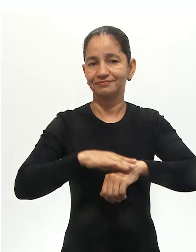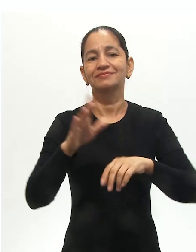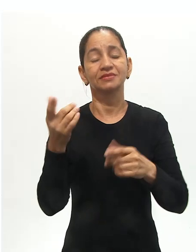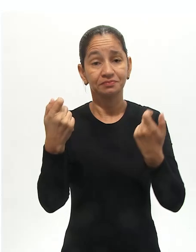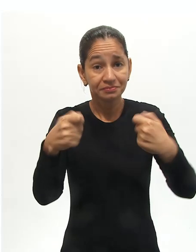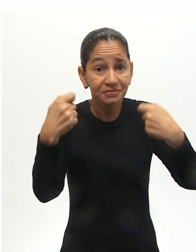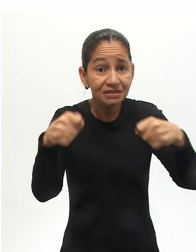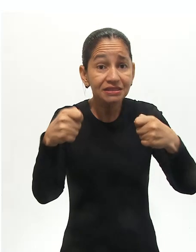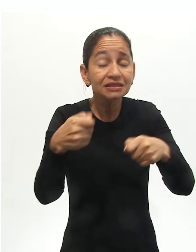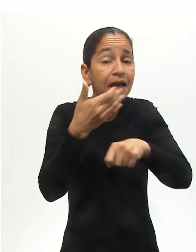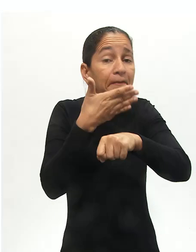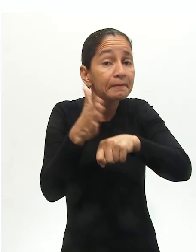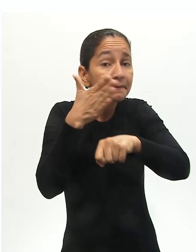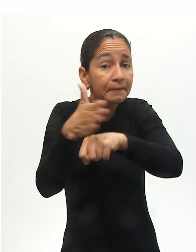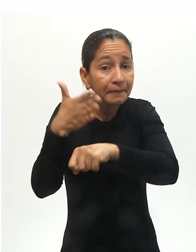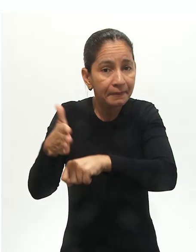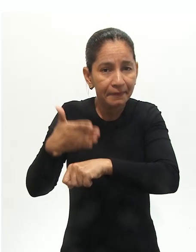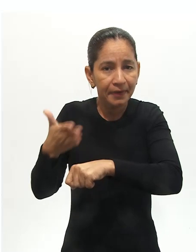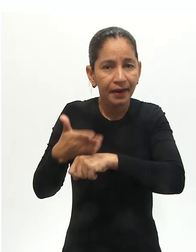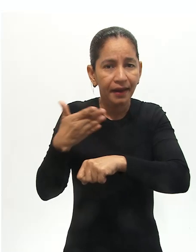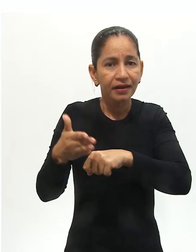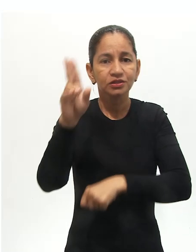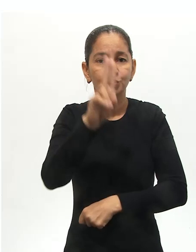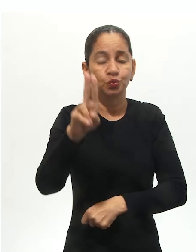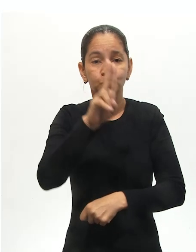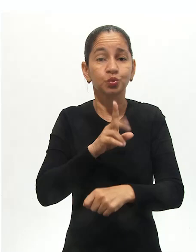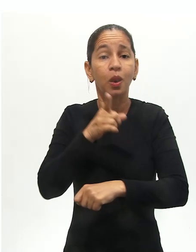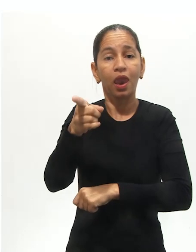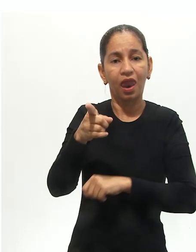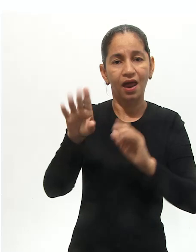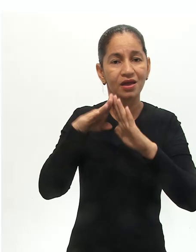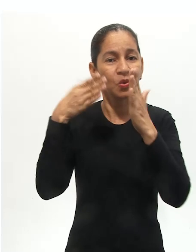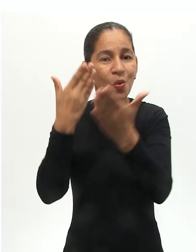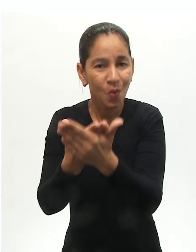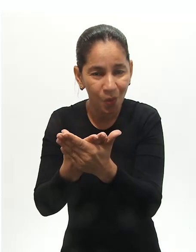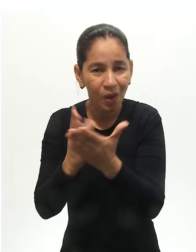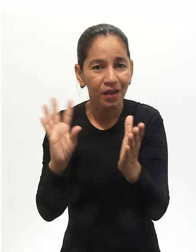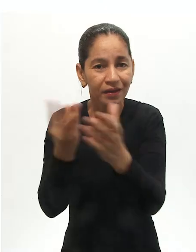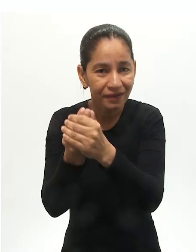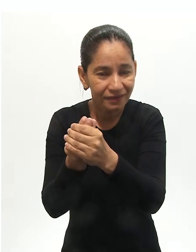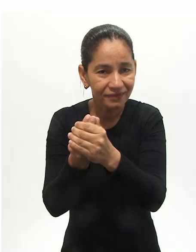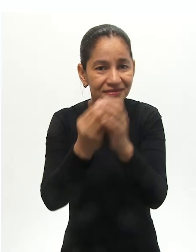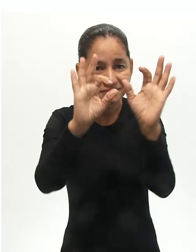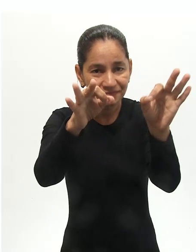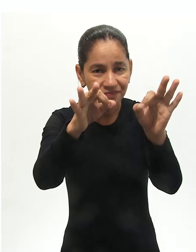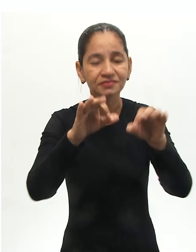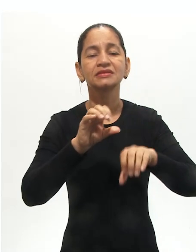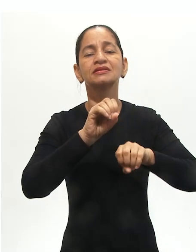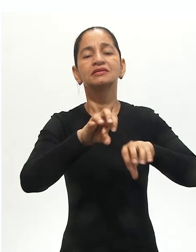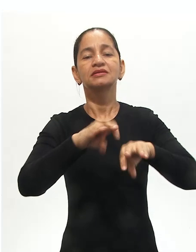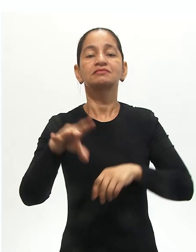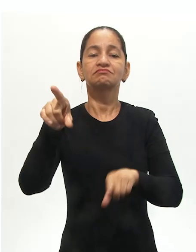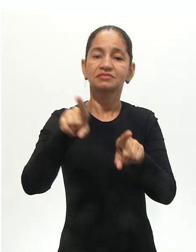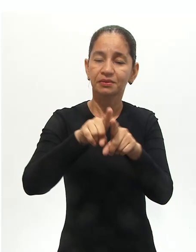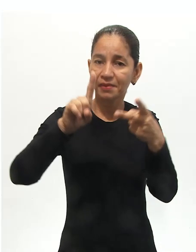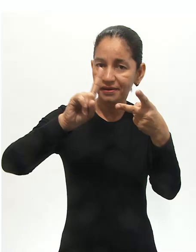trata sobre a prática educativa, ela trata sobre o ensino e